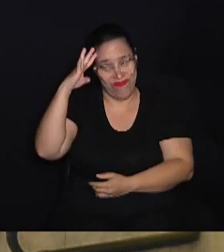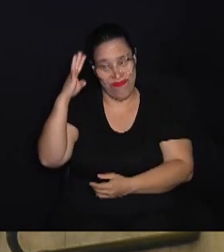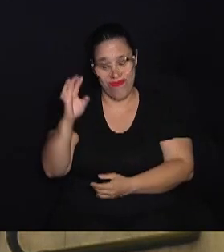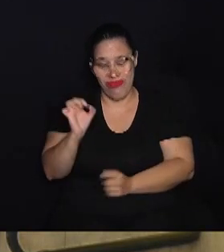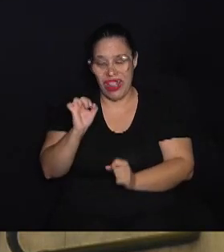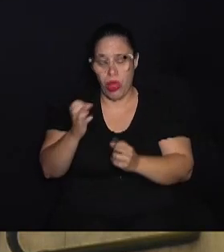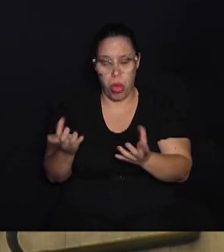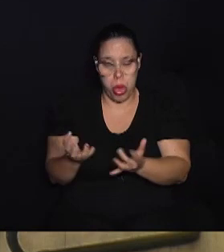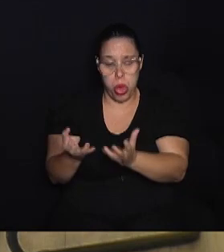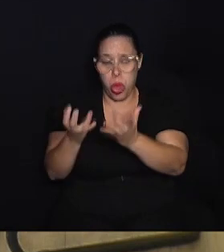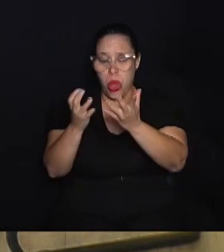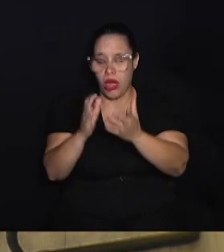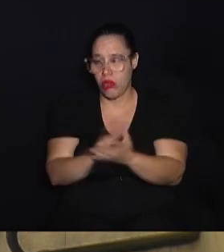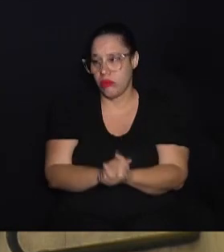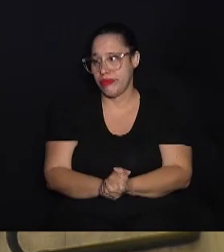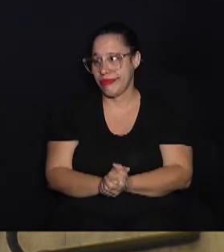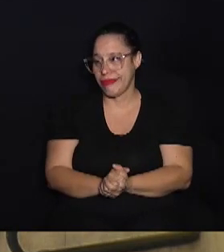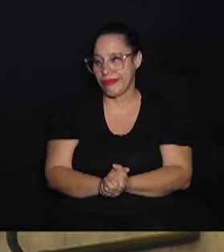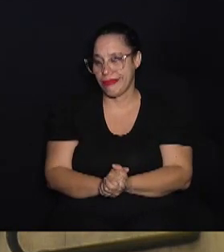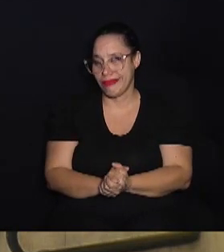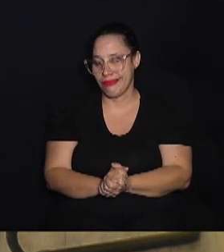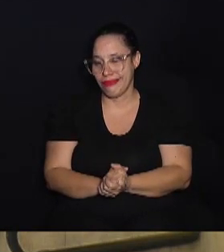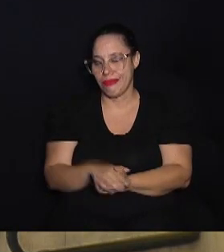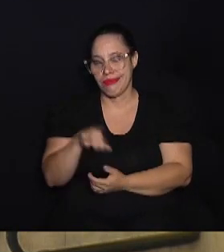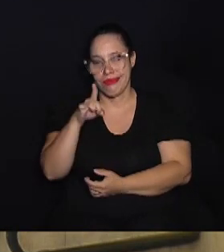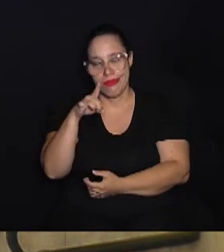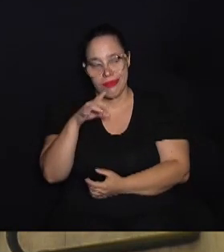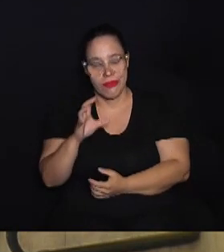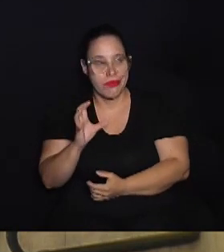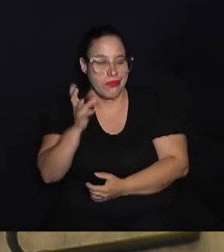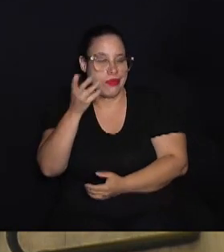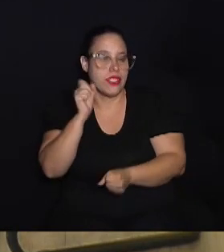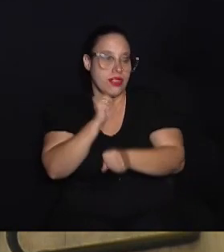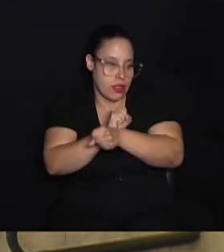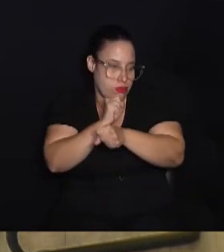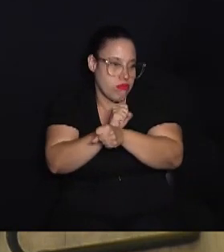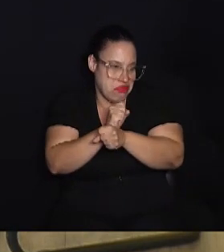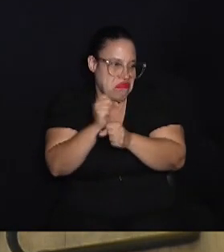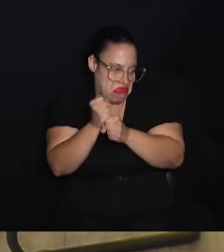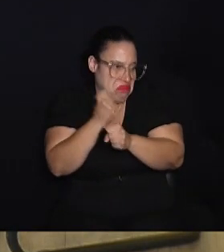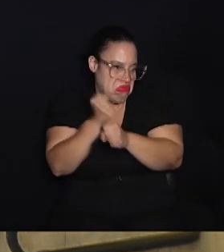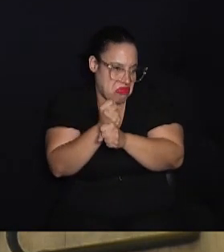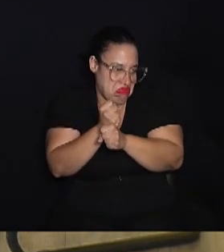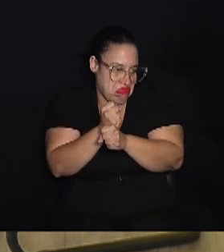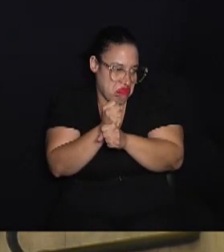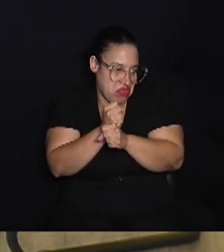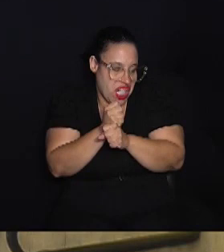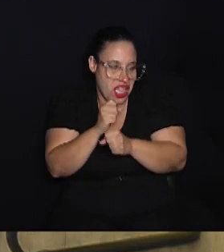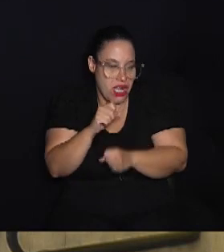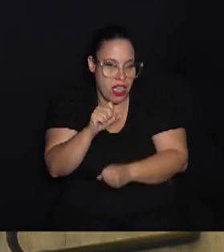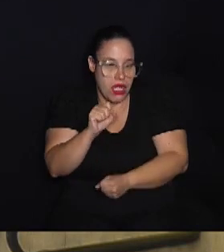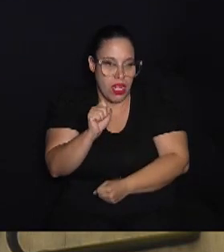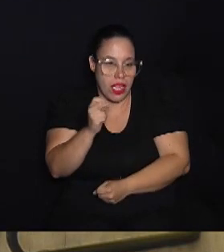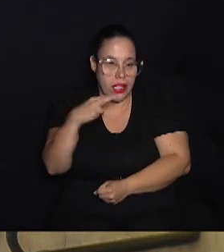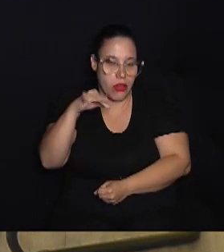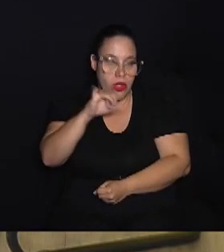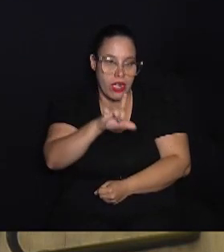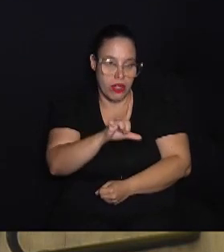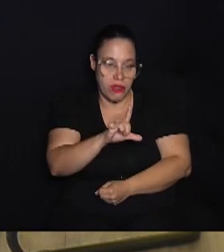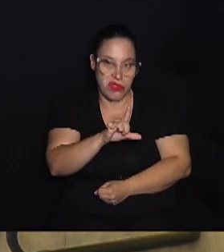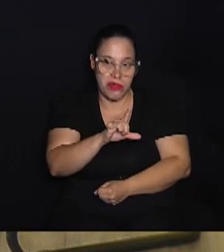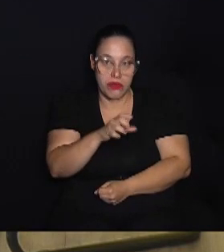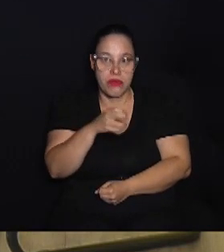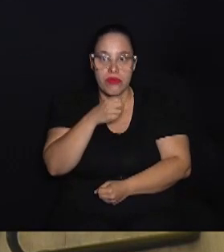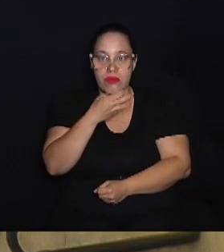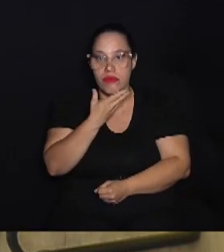das queimadas. Sim, já é um tipo de ocorrência esperado nessa época do ano, é uma ocorrência sazonal, assim como no final do ano a